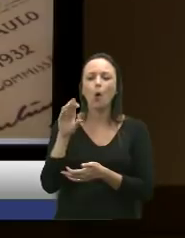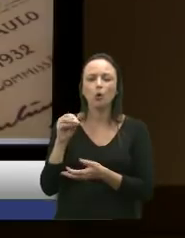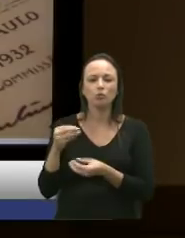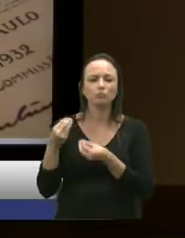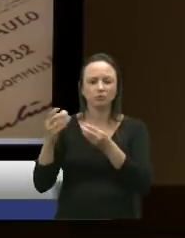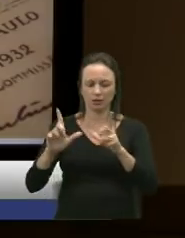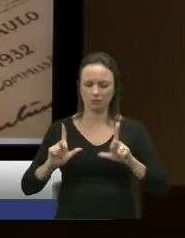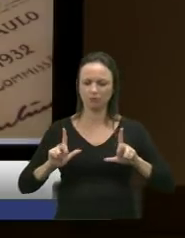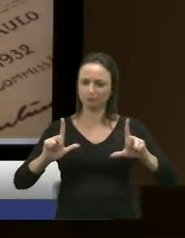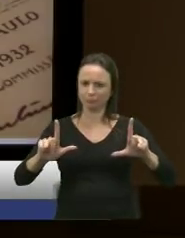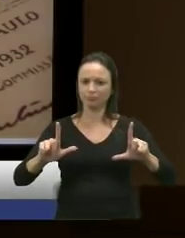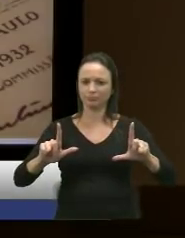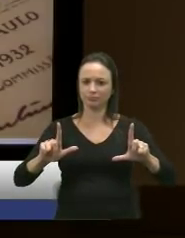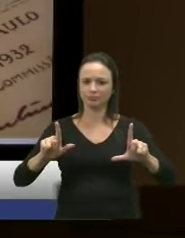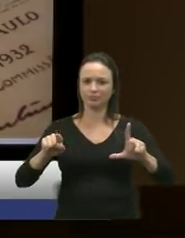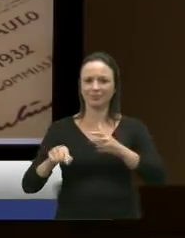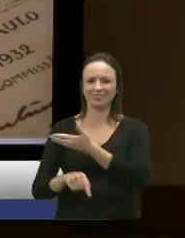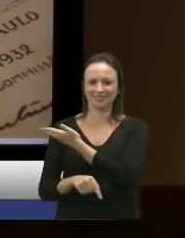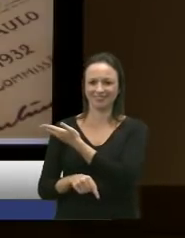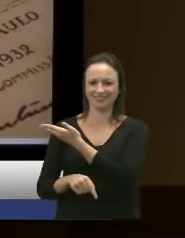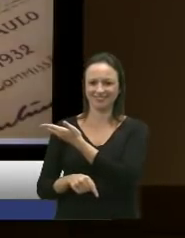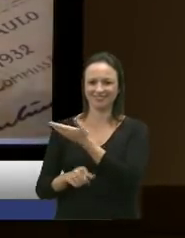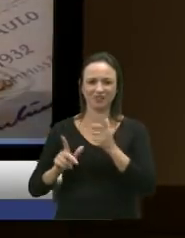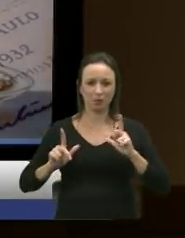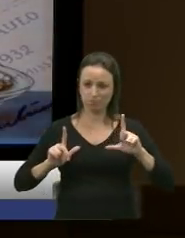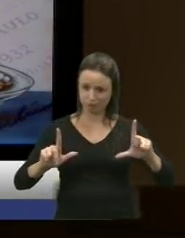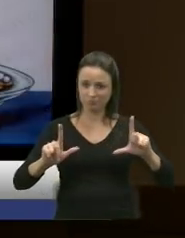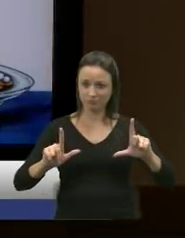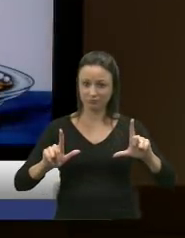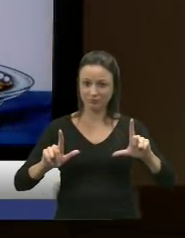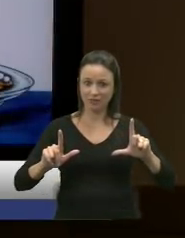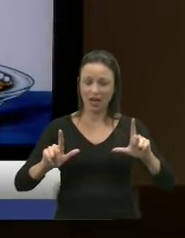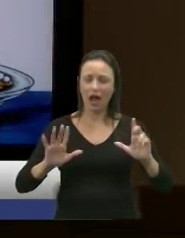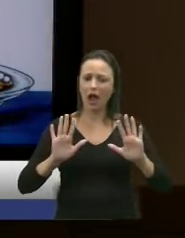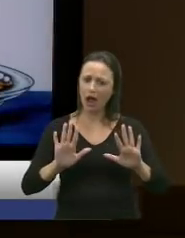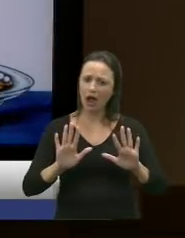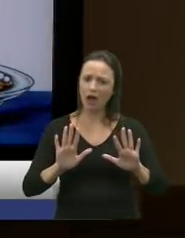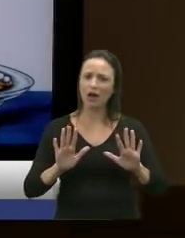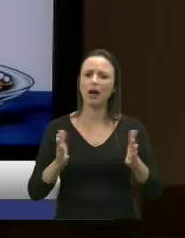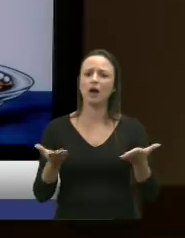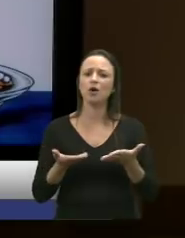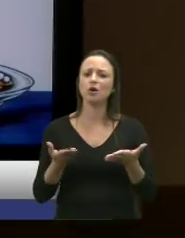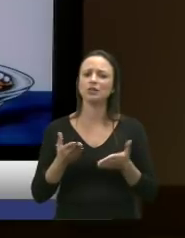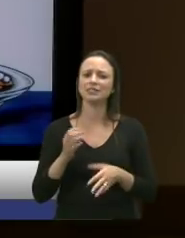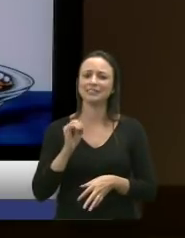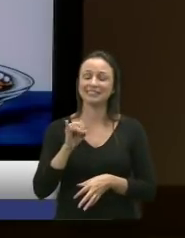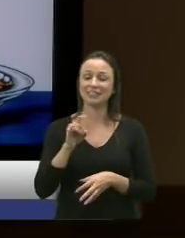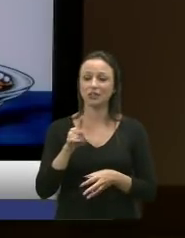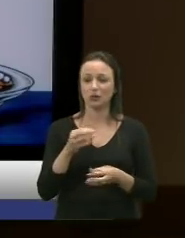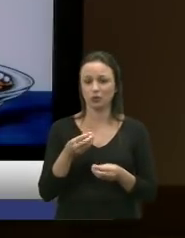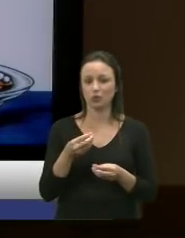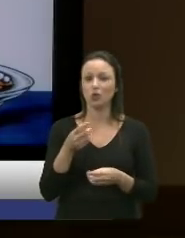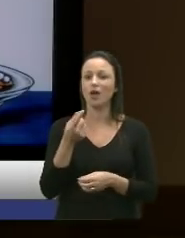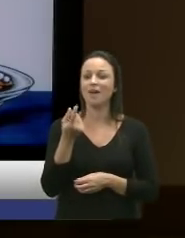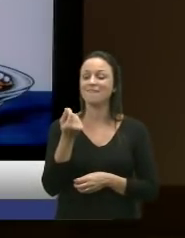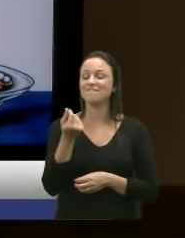diploma, um certificado. Qualquer valor em ouro, receberia o certificado. Agora, se você doasse o